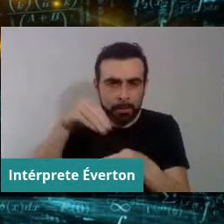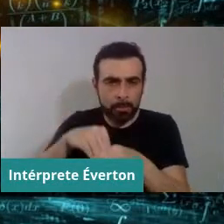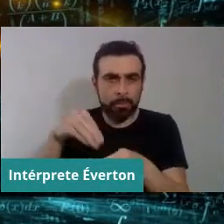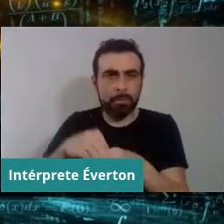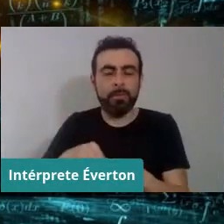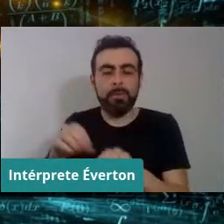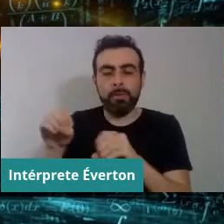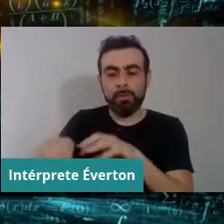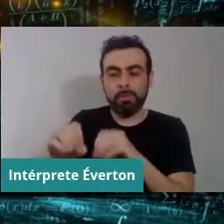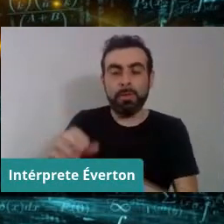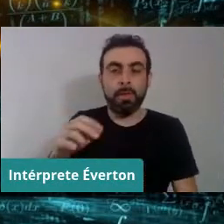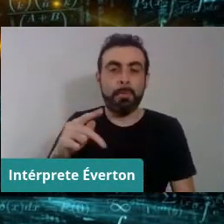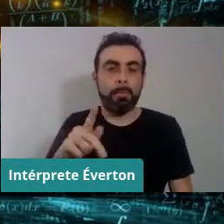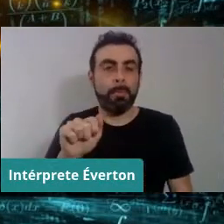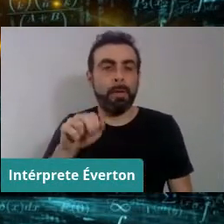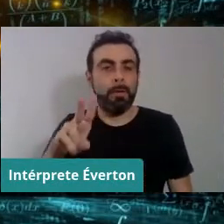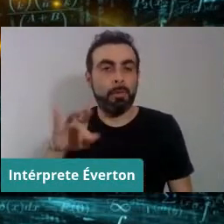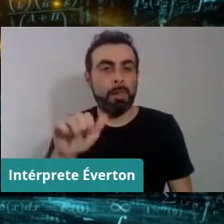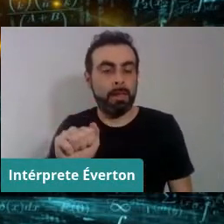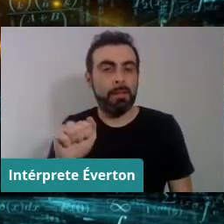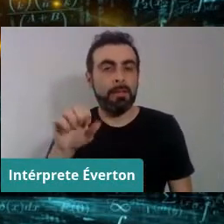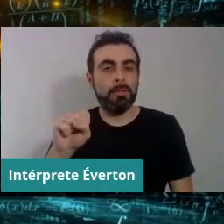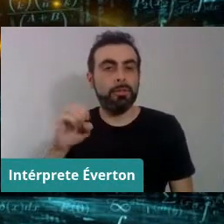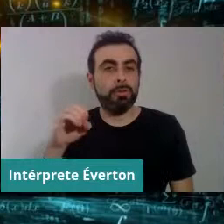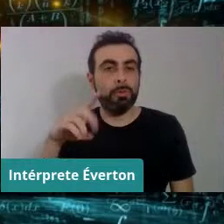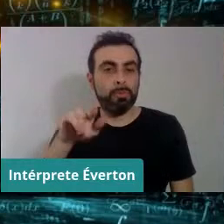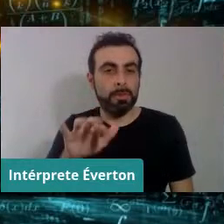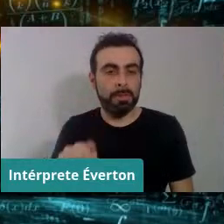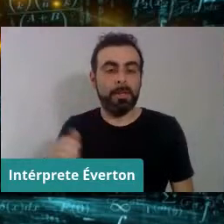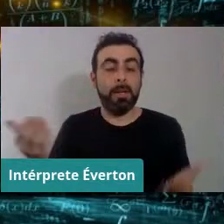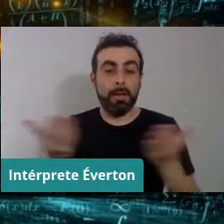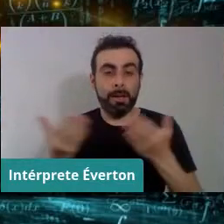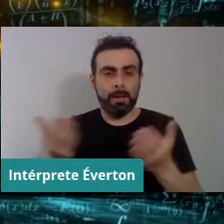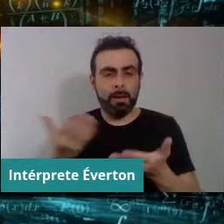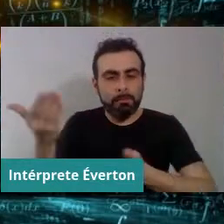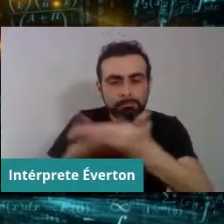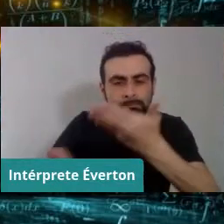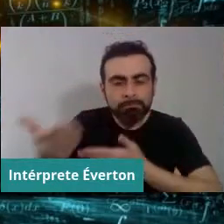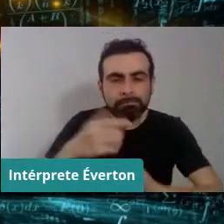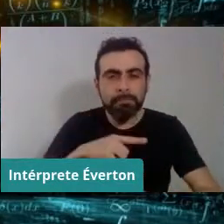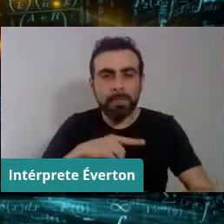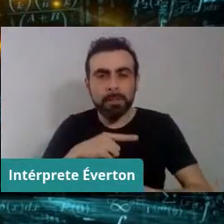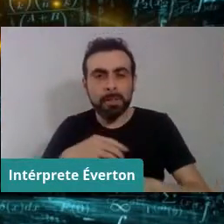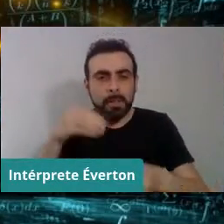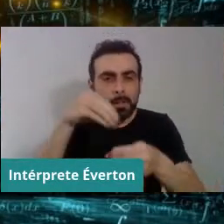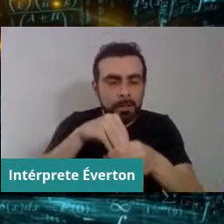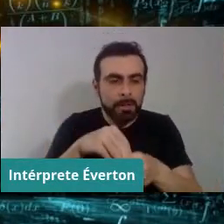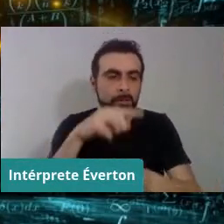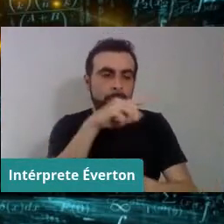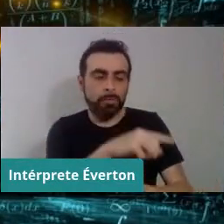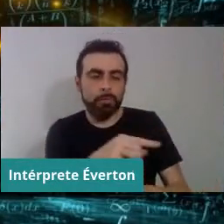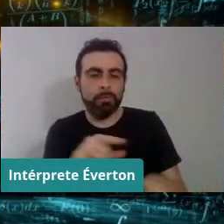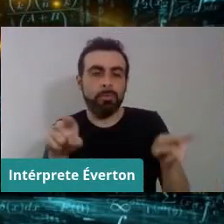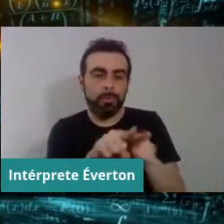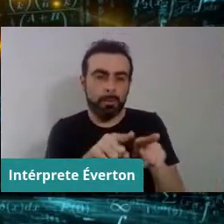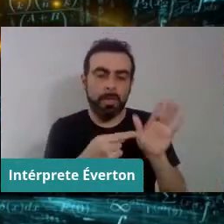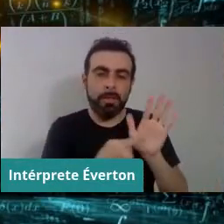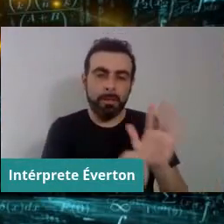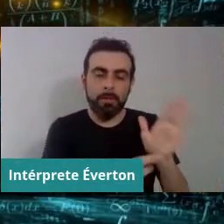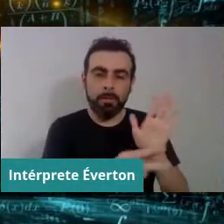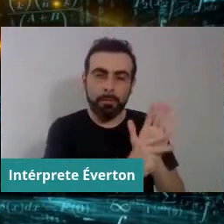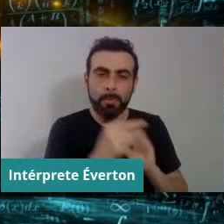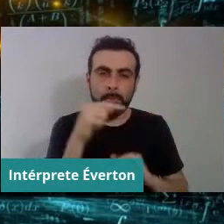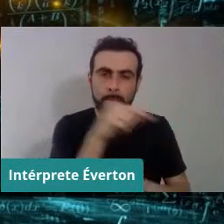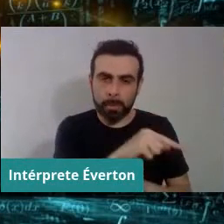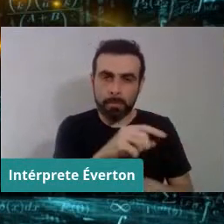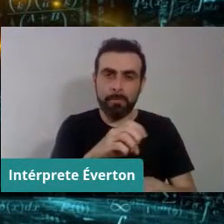Atualmente, atua na área de gestão de parcerias e convênios do Centro Paula Souza. Tem experiência